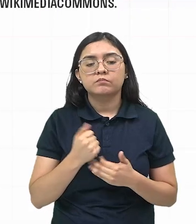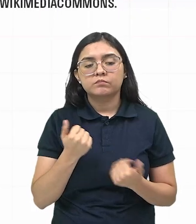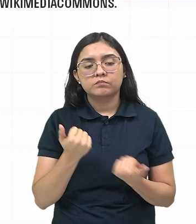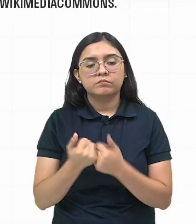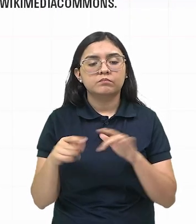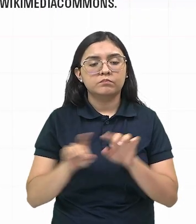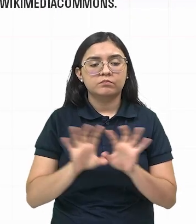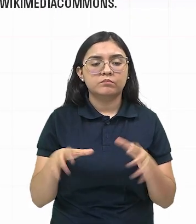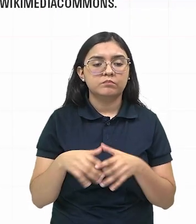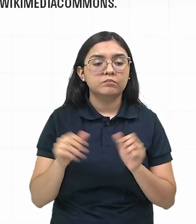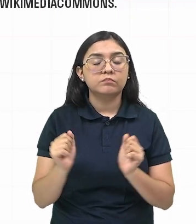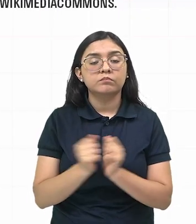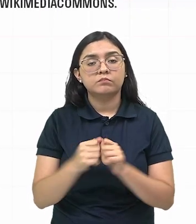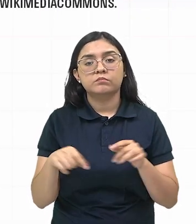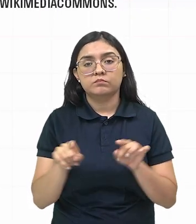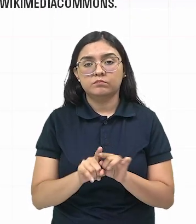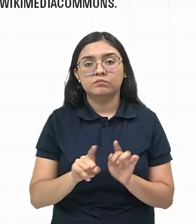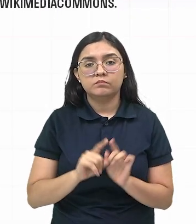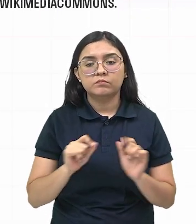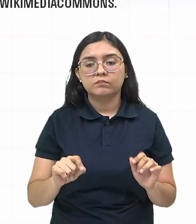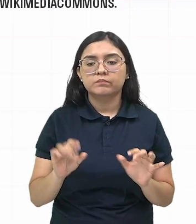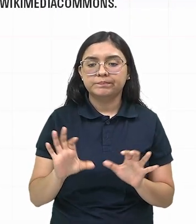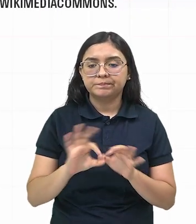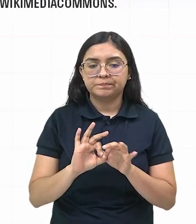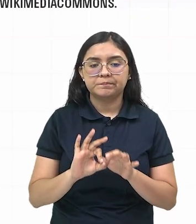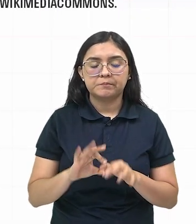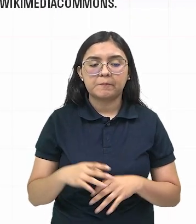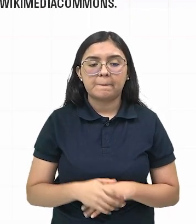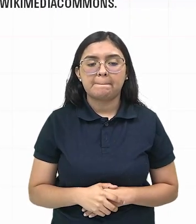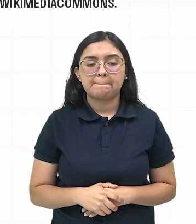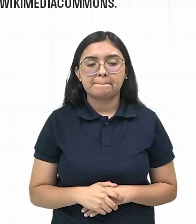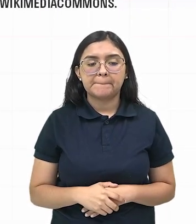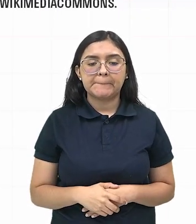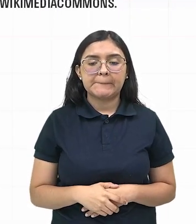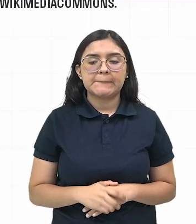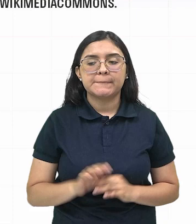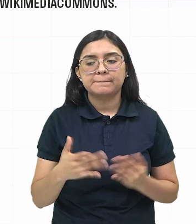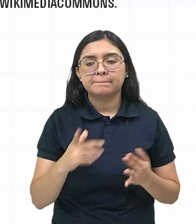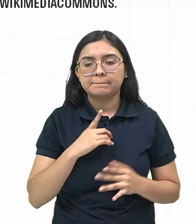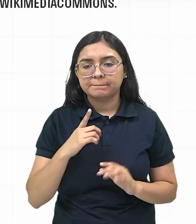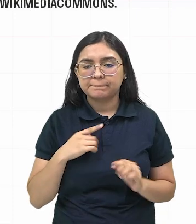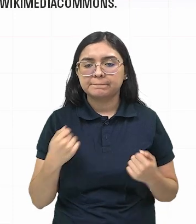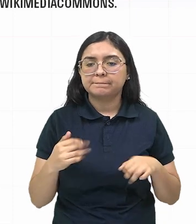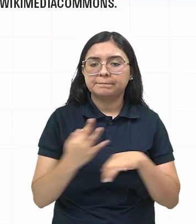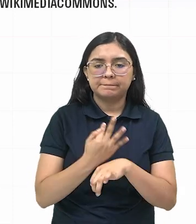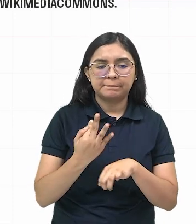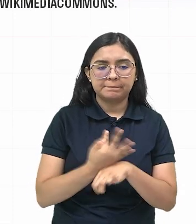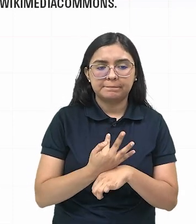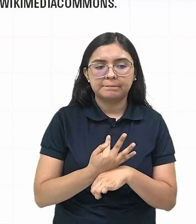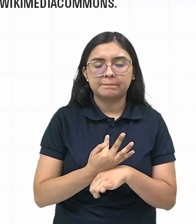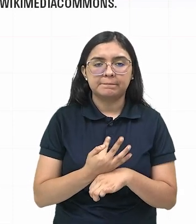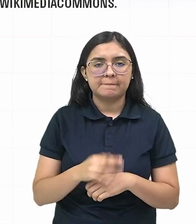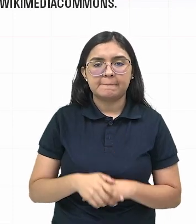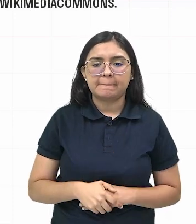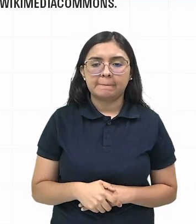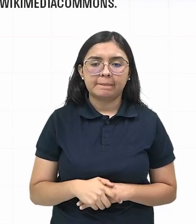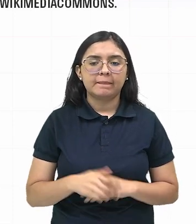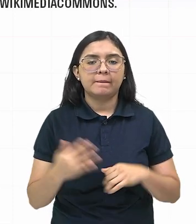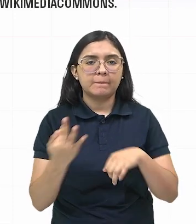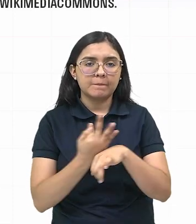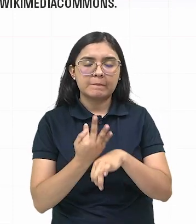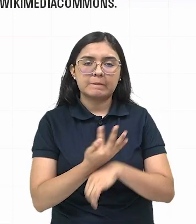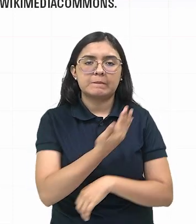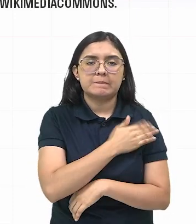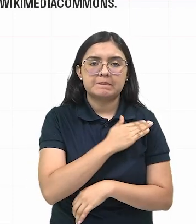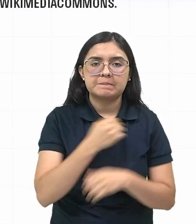ter os grupos juntos, ali, unidos, né? Não tem essa não, de que tem que aguentar a pressão mesmo, tem que aguentar o preconceito, tem que